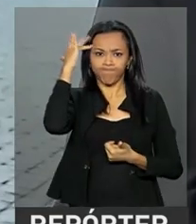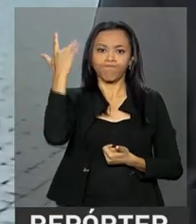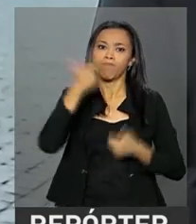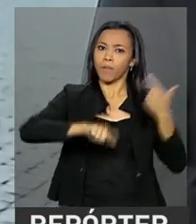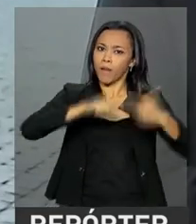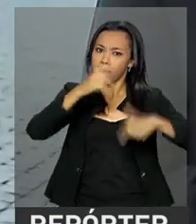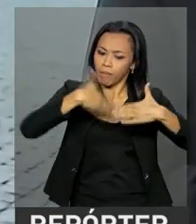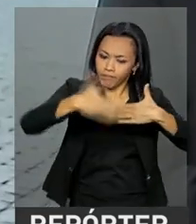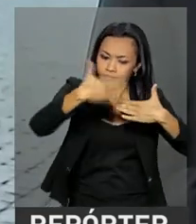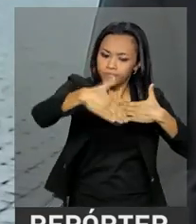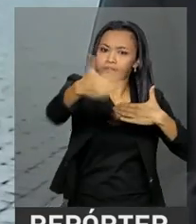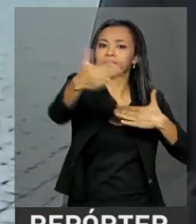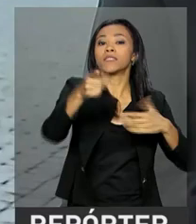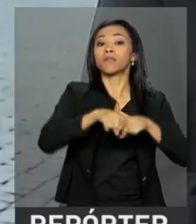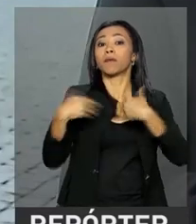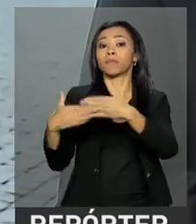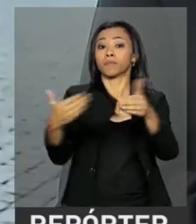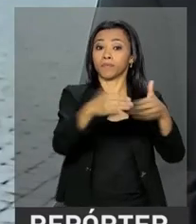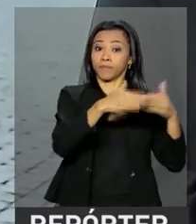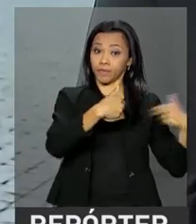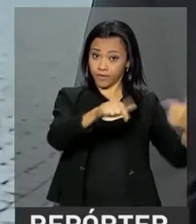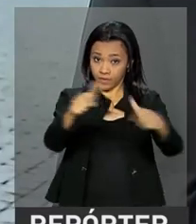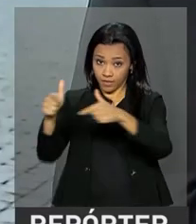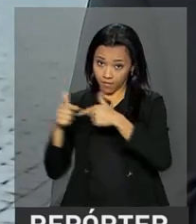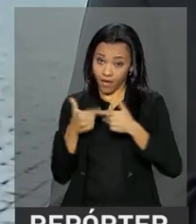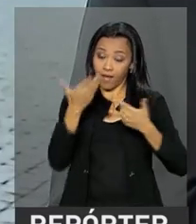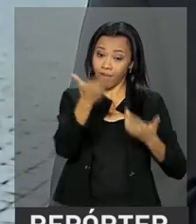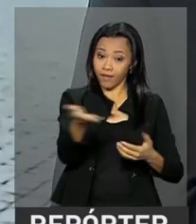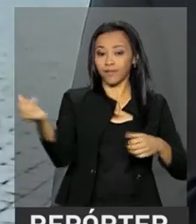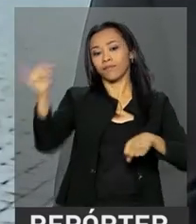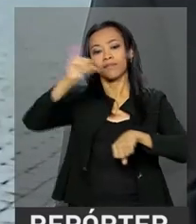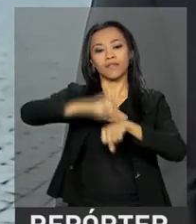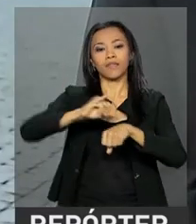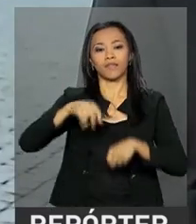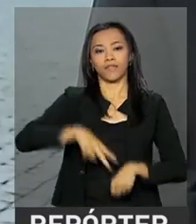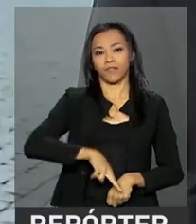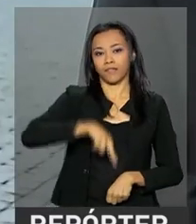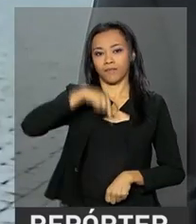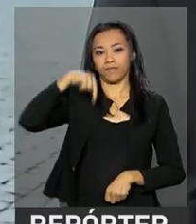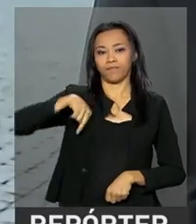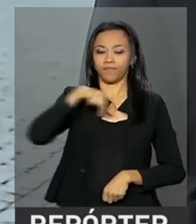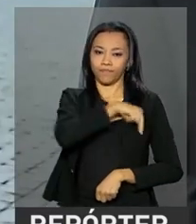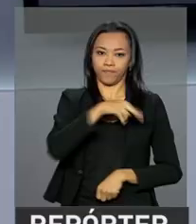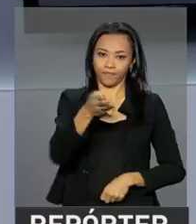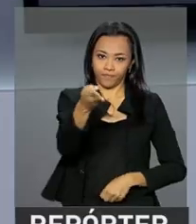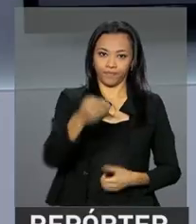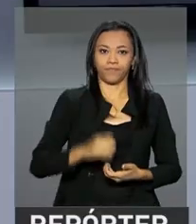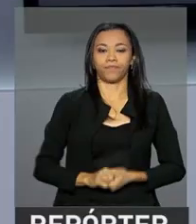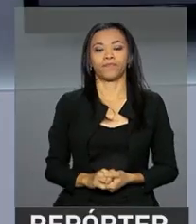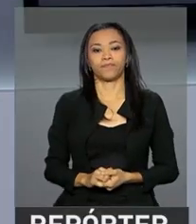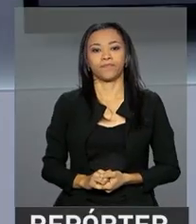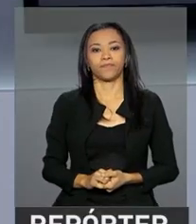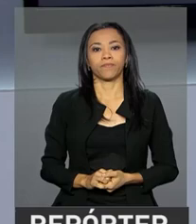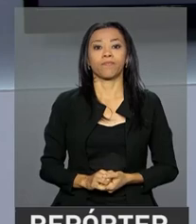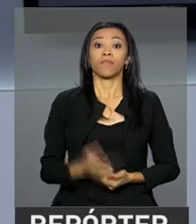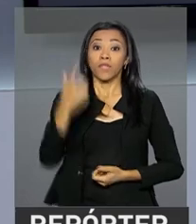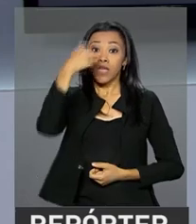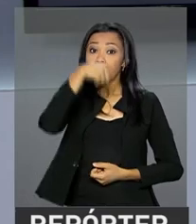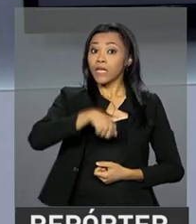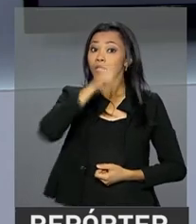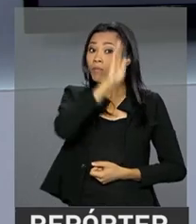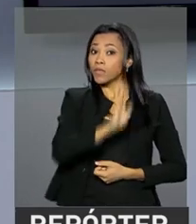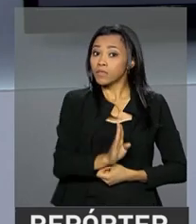produtiva, além de gerar empregos. De Oslo, na Noruega, Paulo La Sálvia. E aqui no